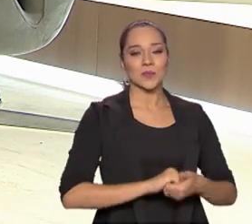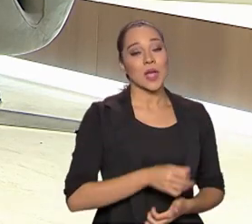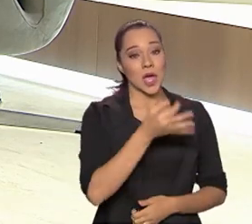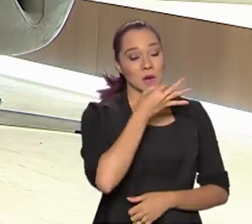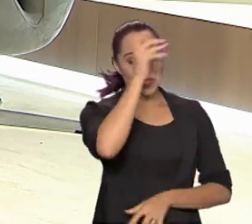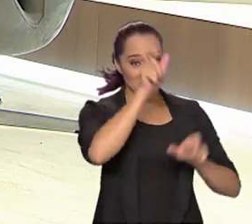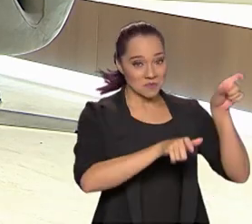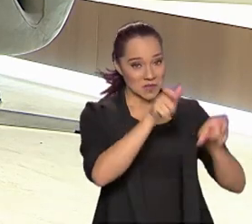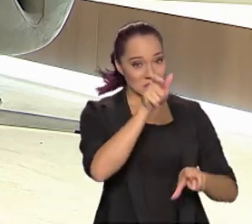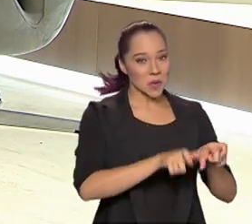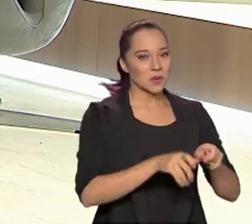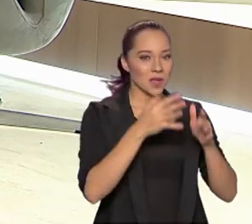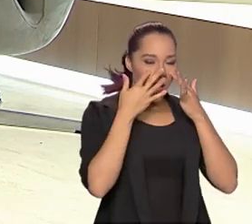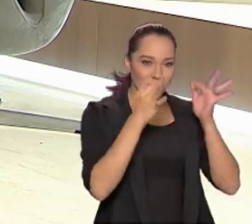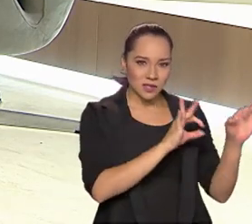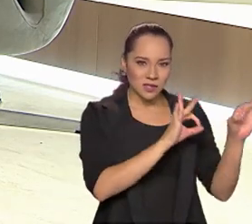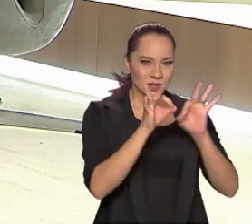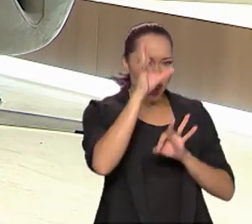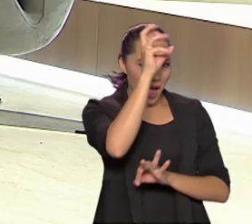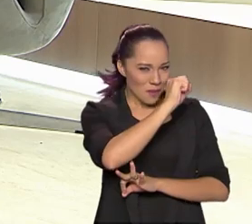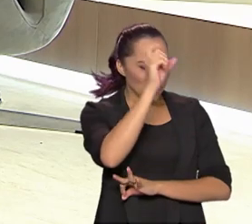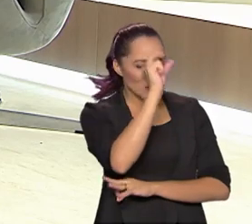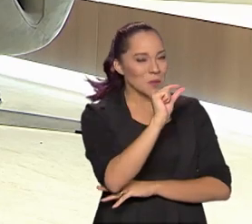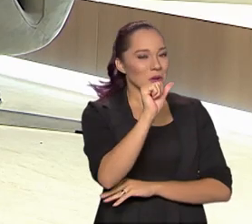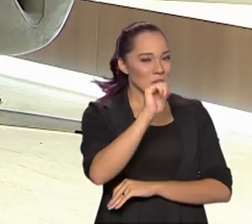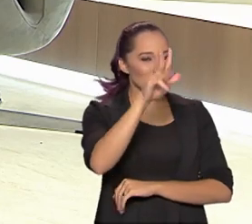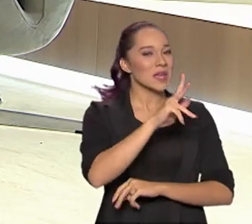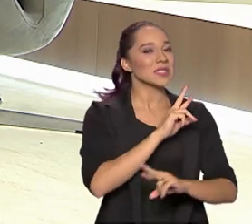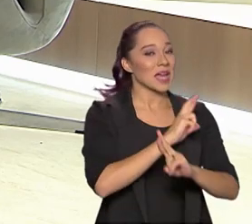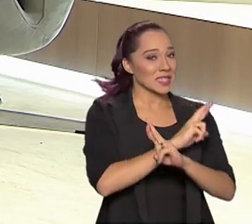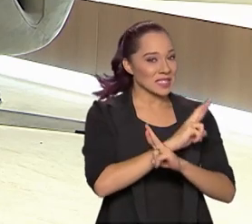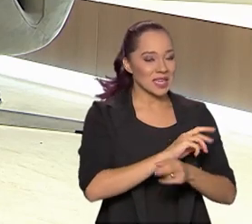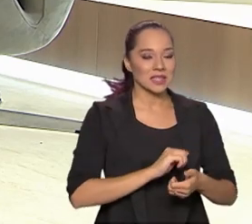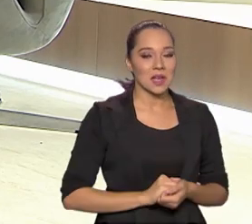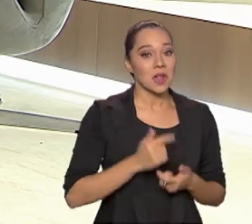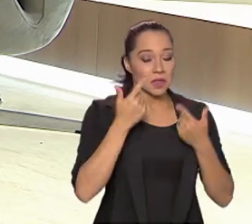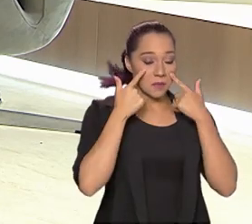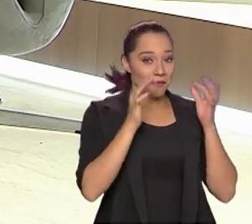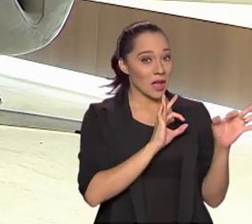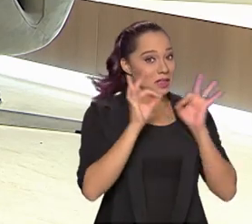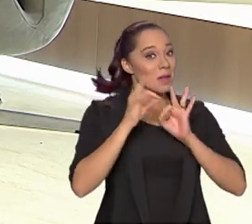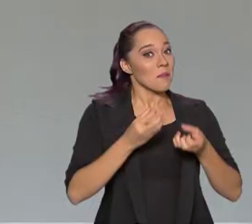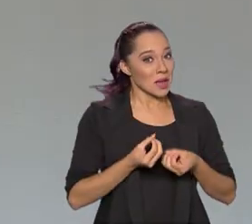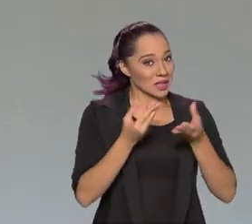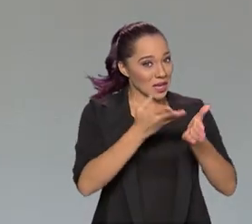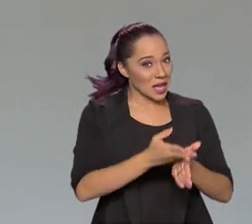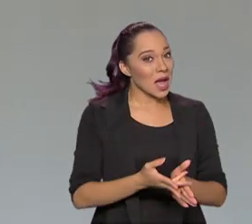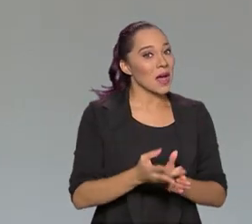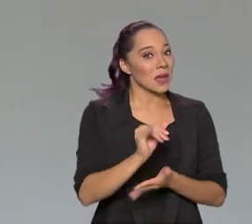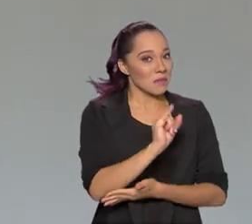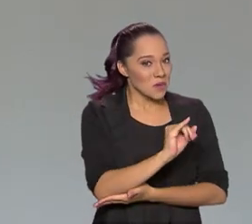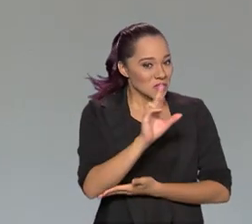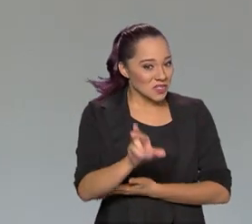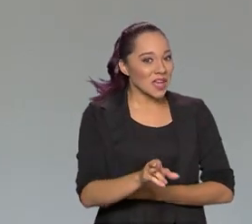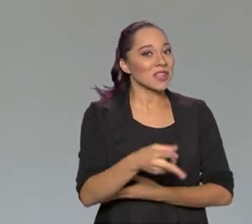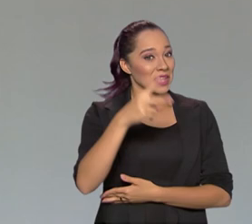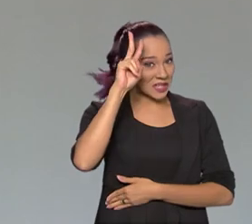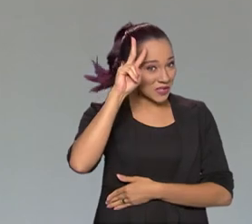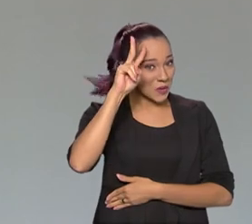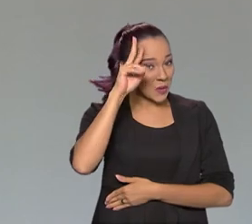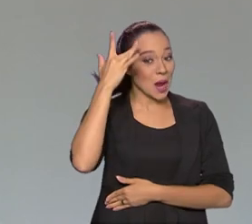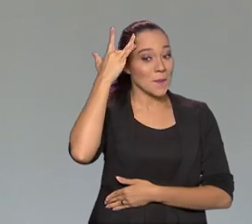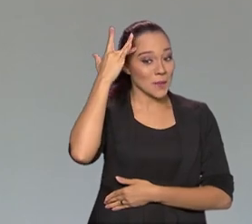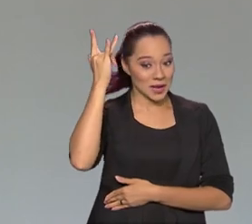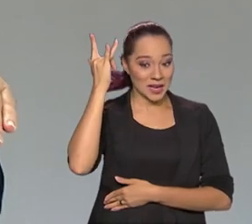as pessoas que assistiram, aprenderam um pouquinho mais da Receita, foram alertadas para entregar o imposto de renda nesta segunda-feira.